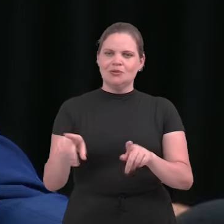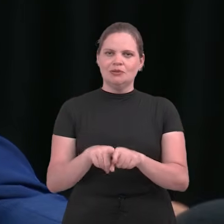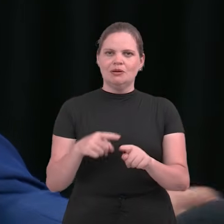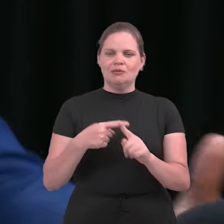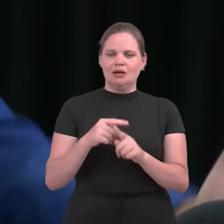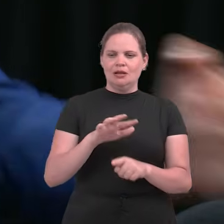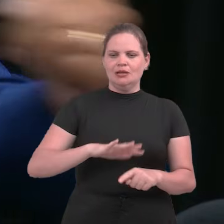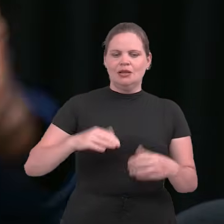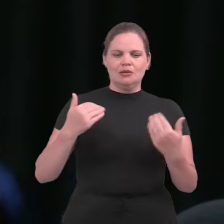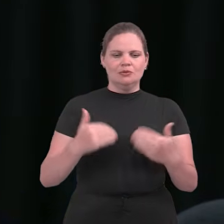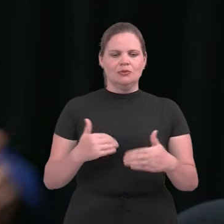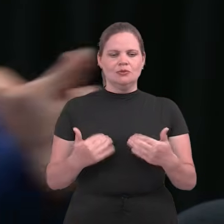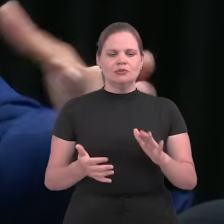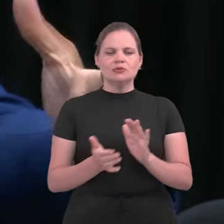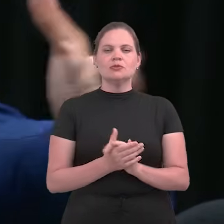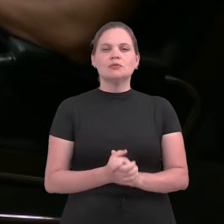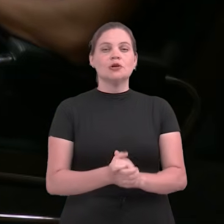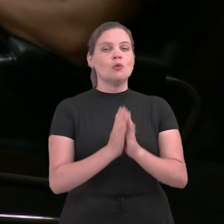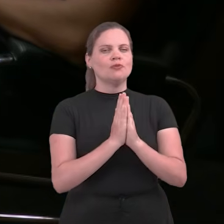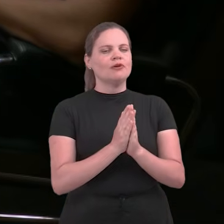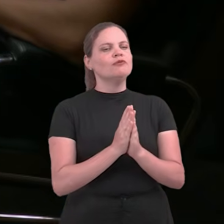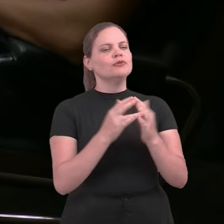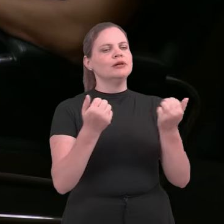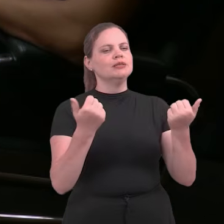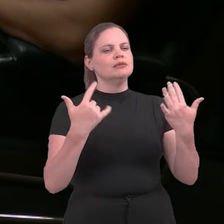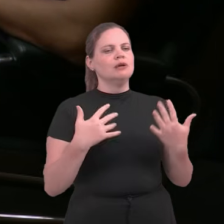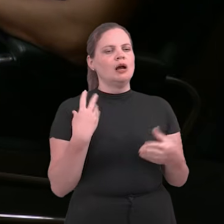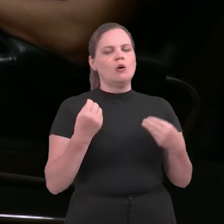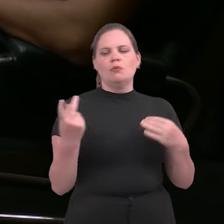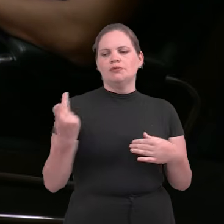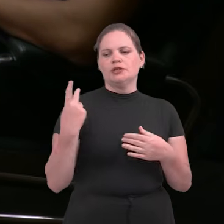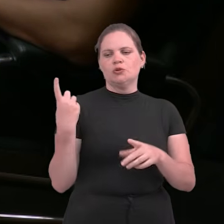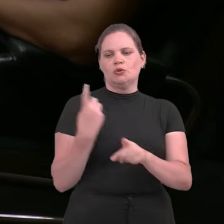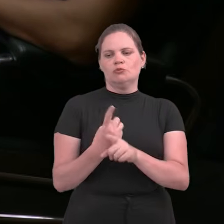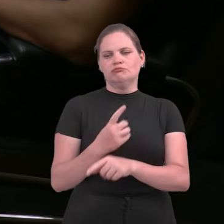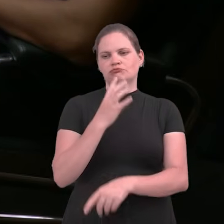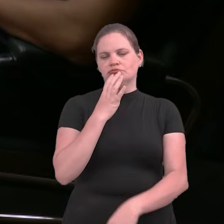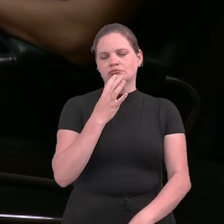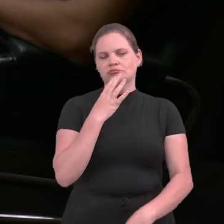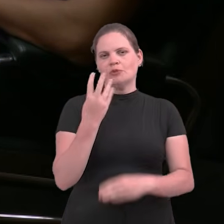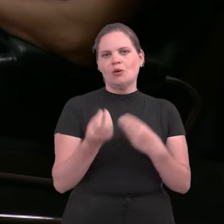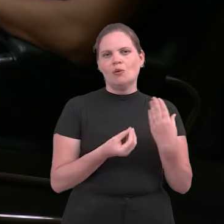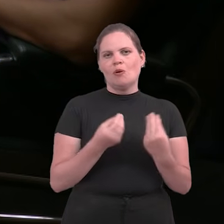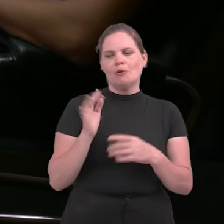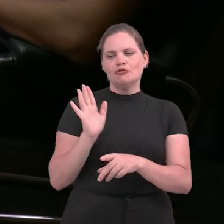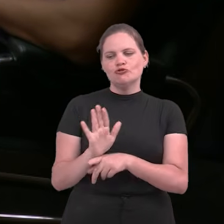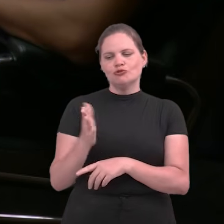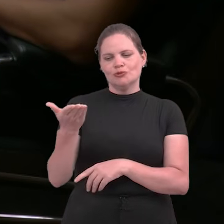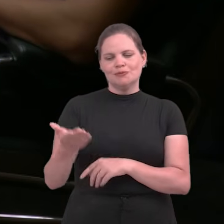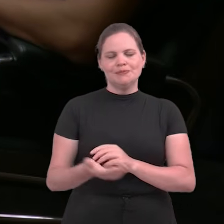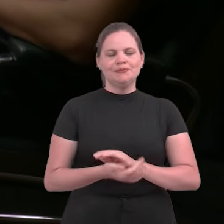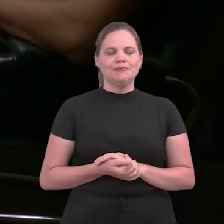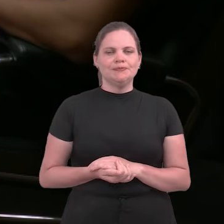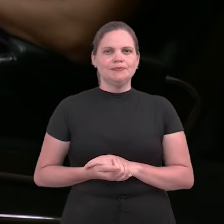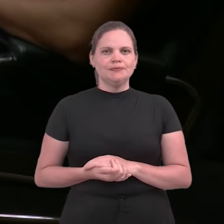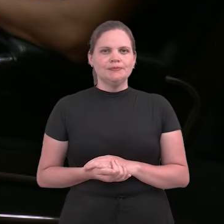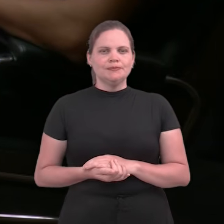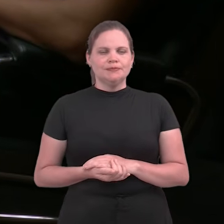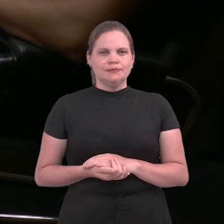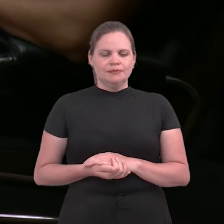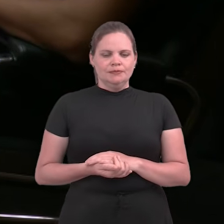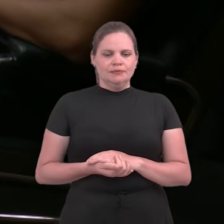área de concurso. Luiz, conta um pouquinho como é que foi que vocês até se conheceram e como é que você começou a ajudar o nosso irmão José também.